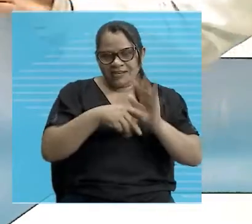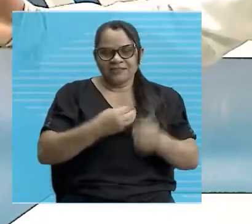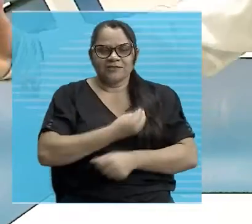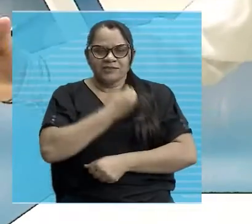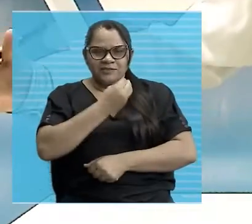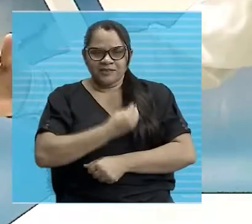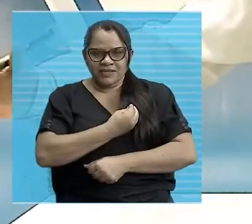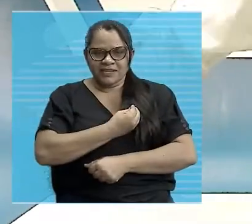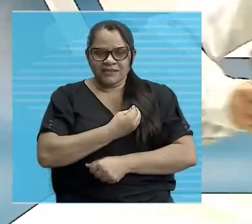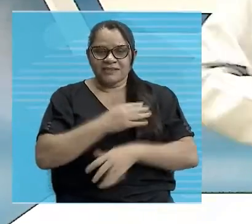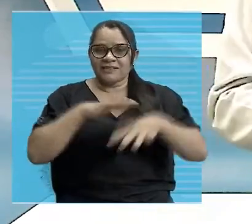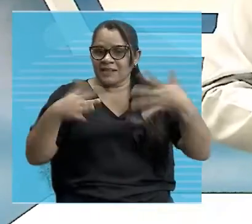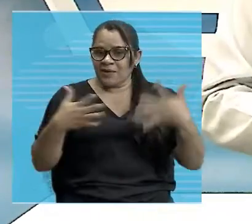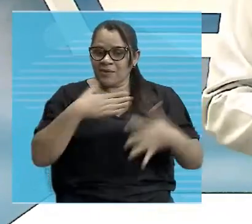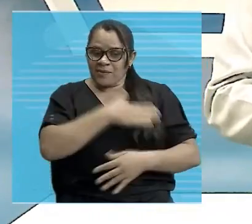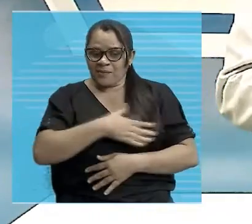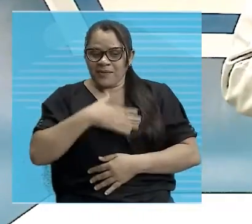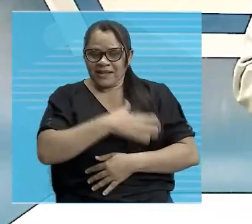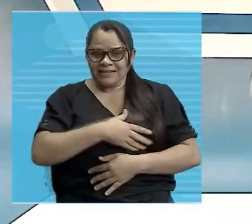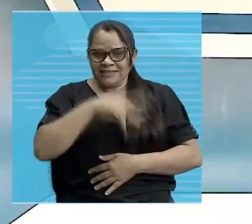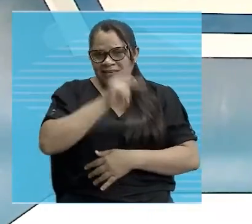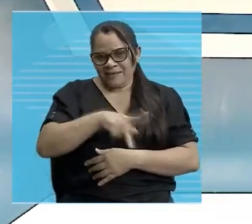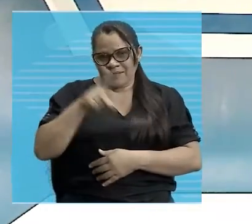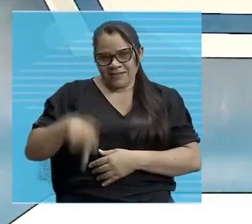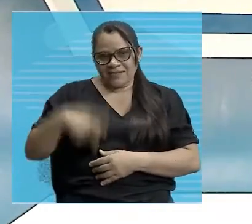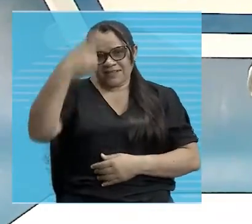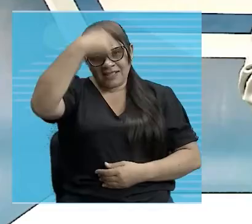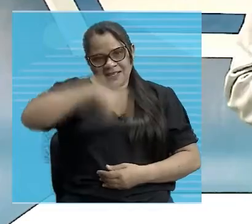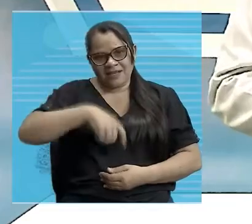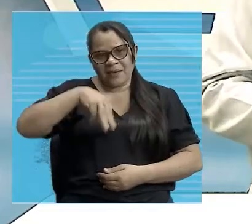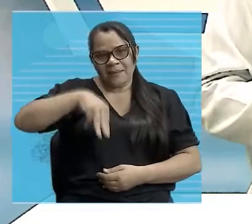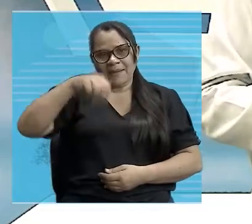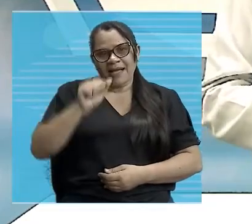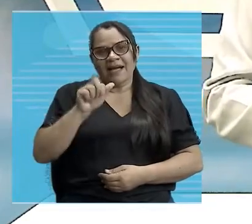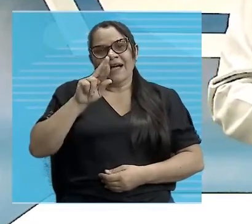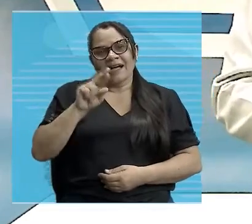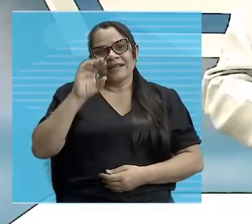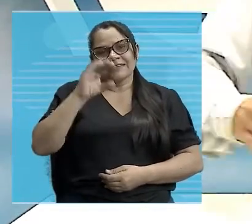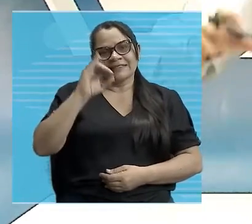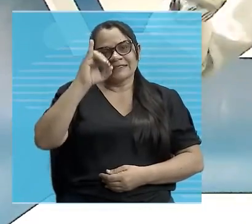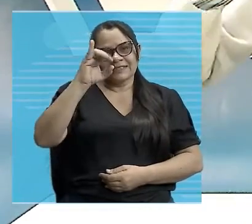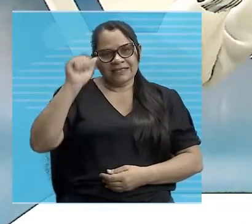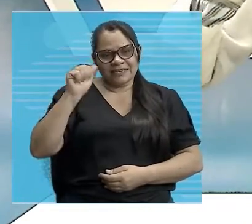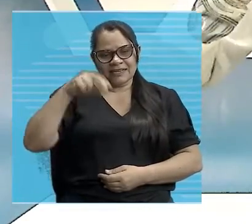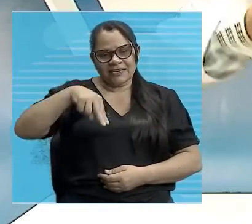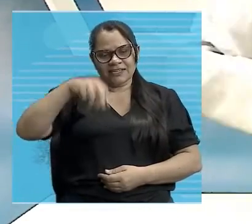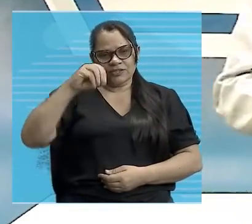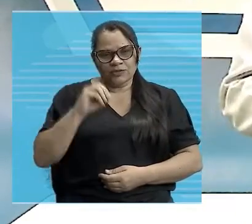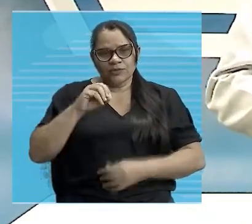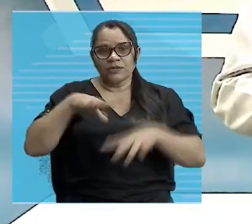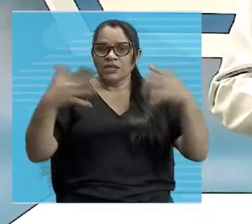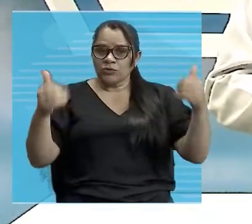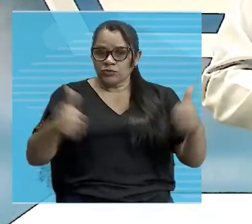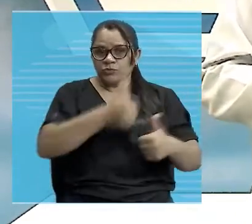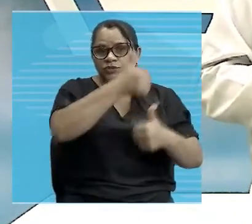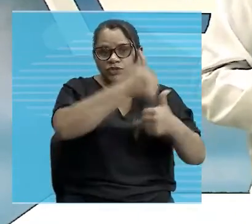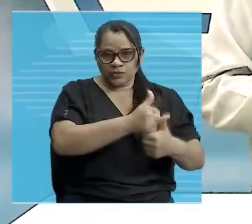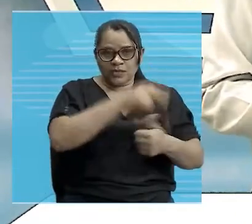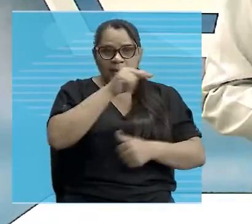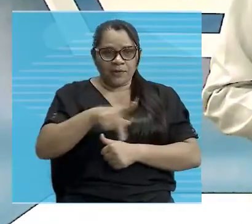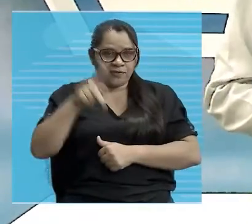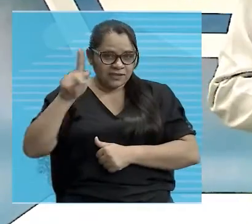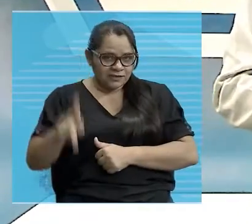Muito prazer Professor Marciano Brito substituindo a grande professora